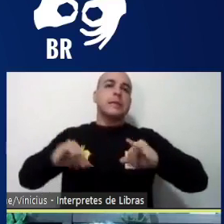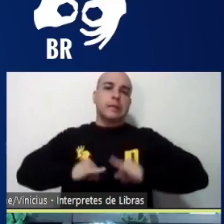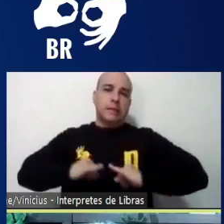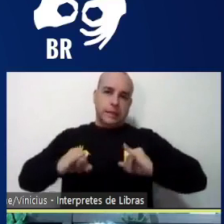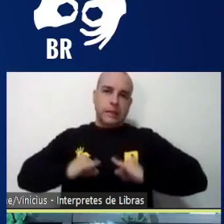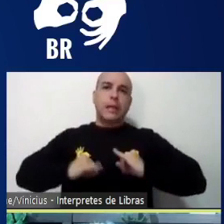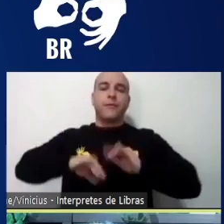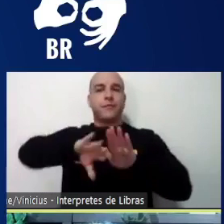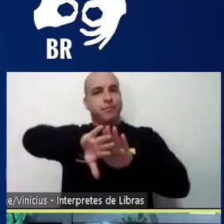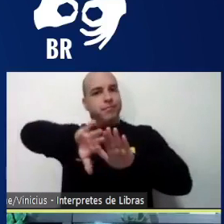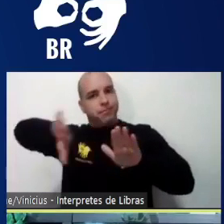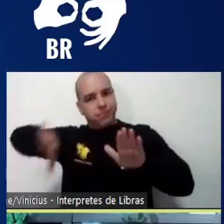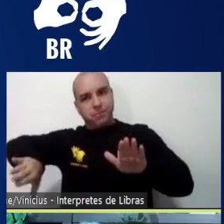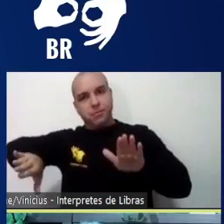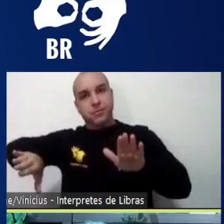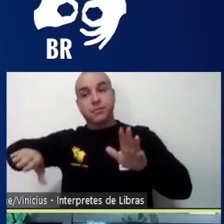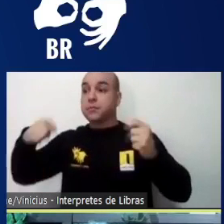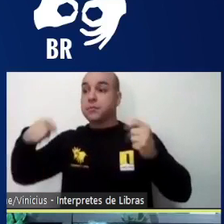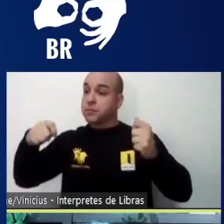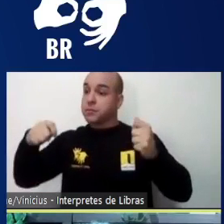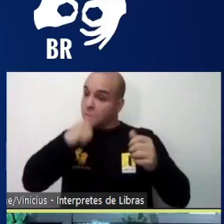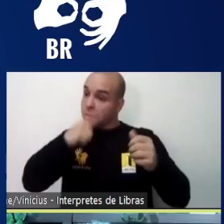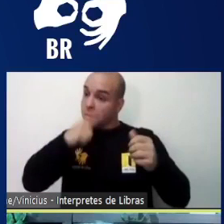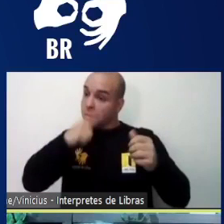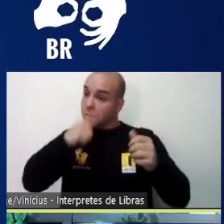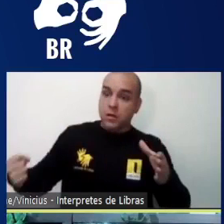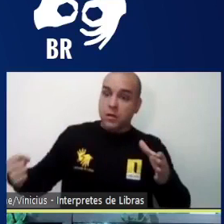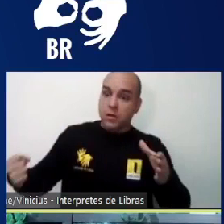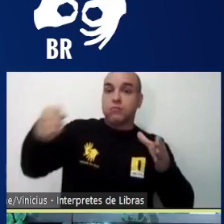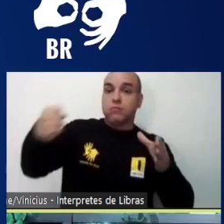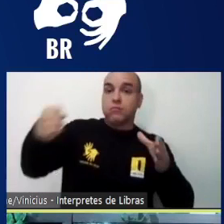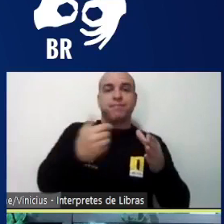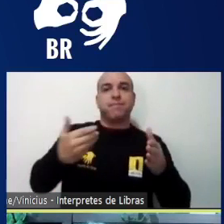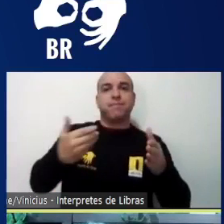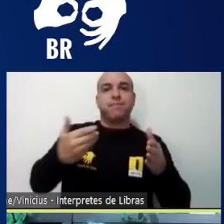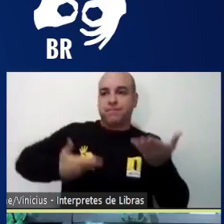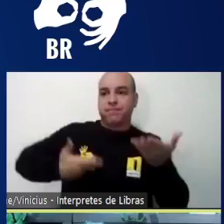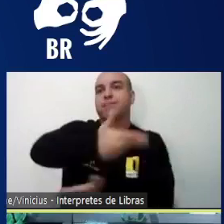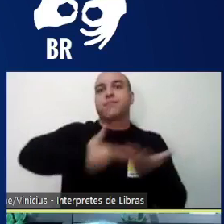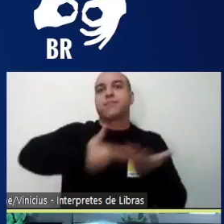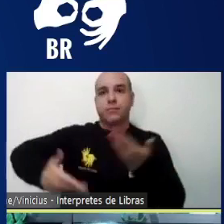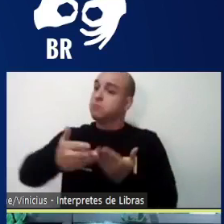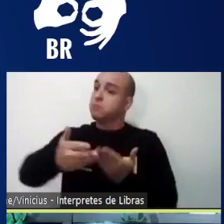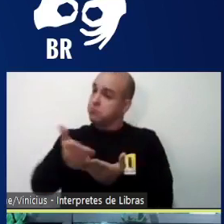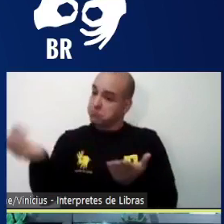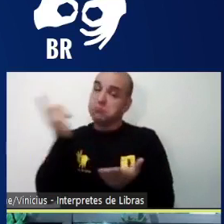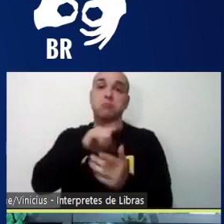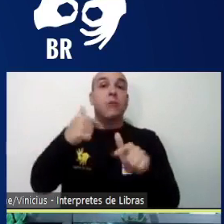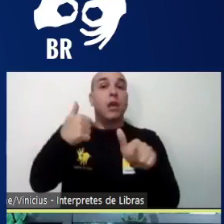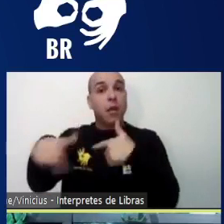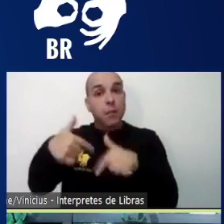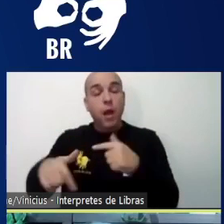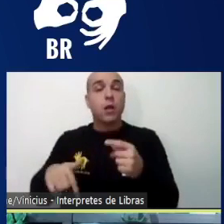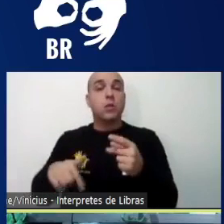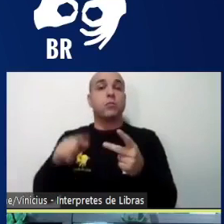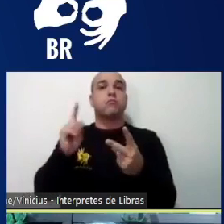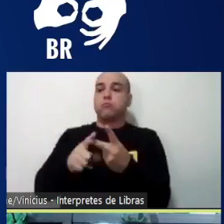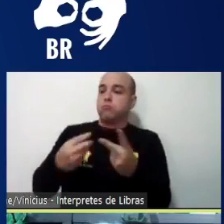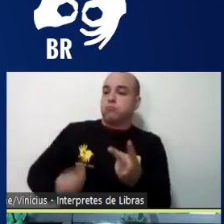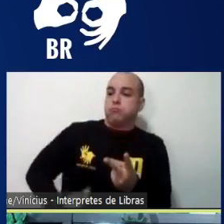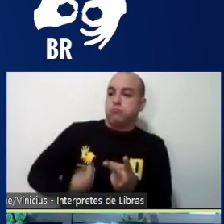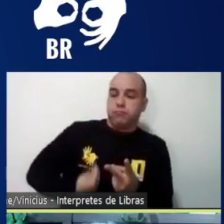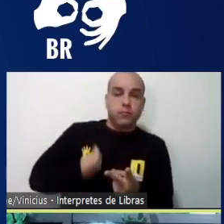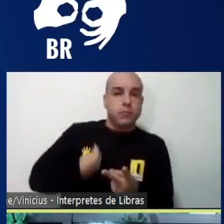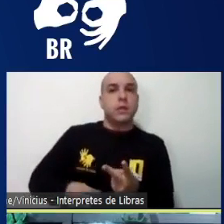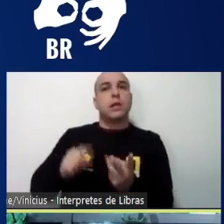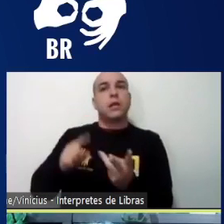oportunidade. E para que todos possam trabalhar e todos possam se sustentar e possam também colaborar